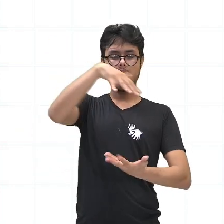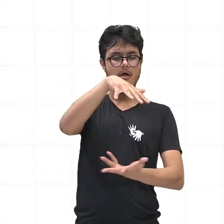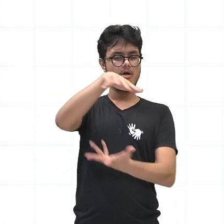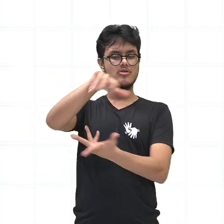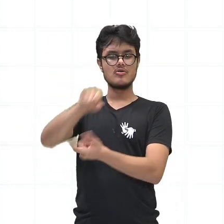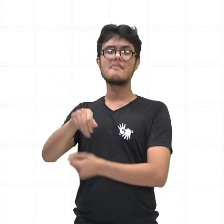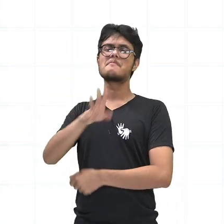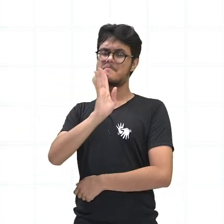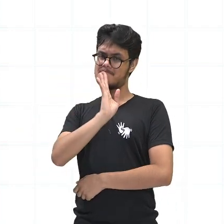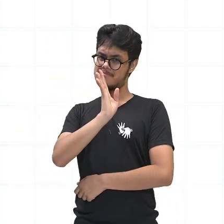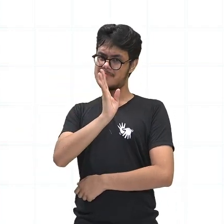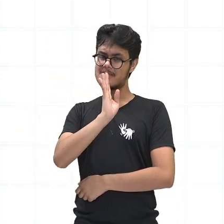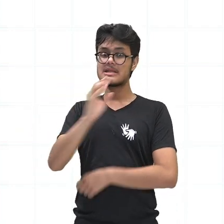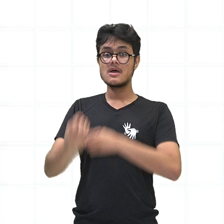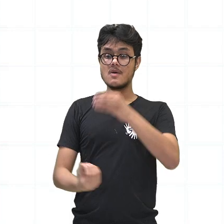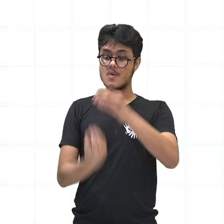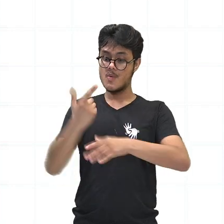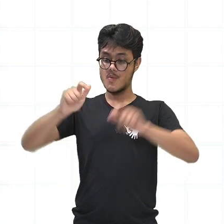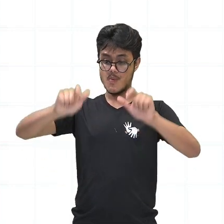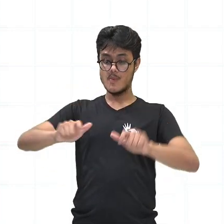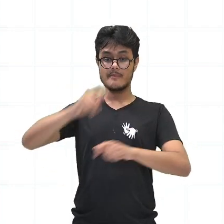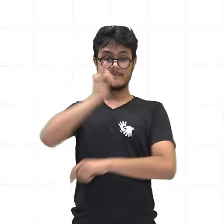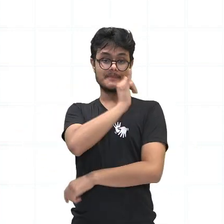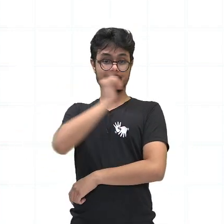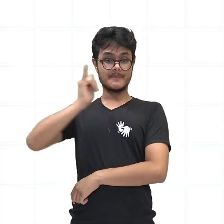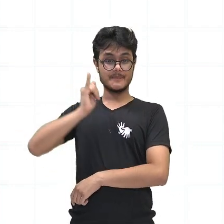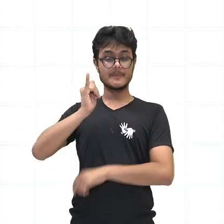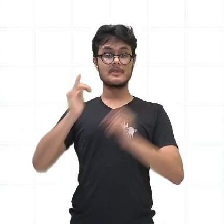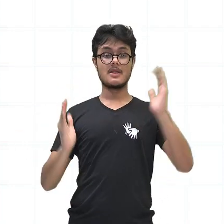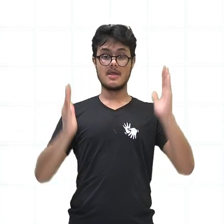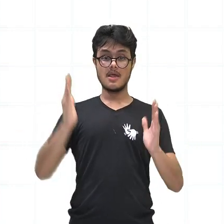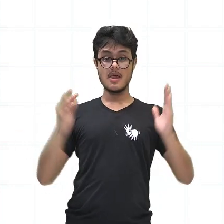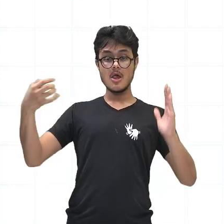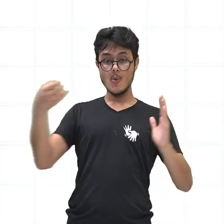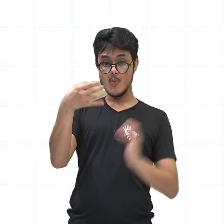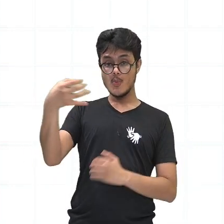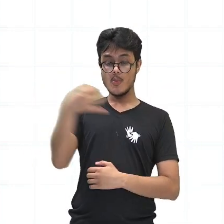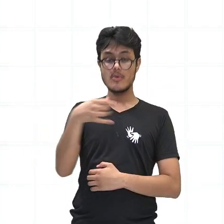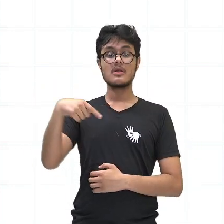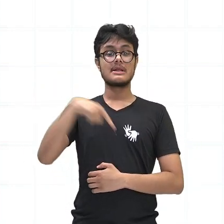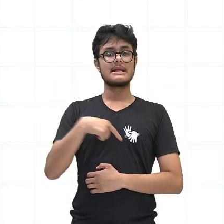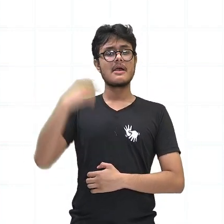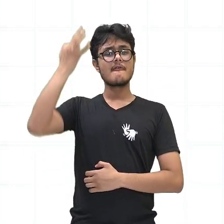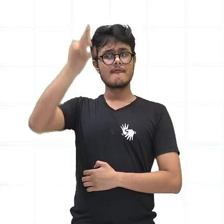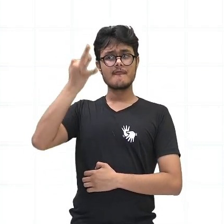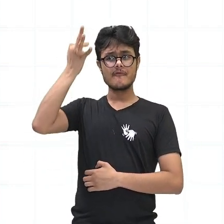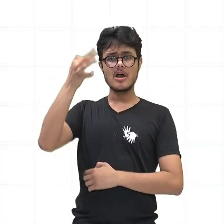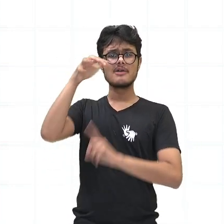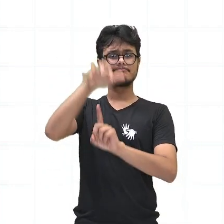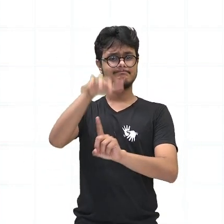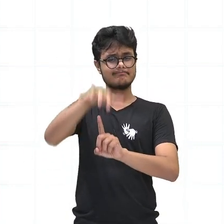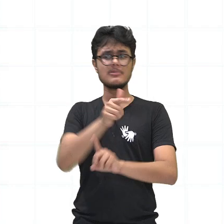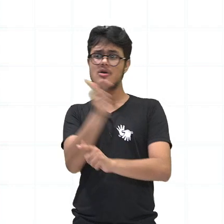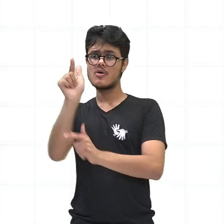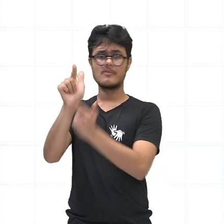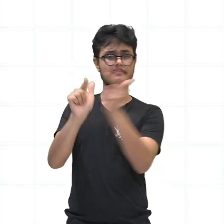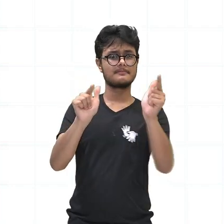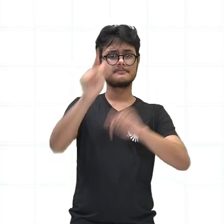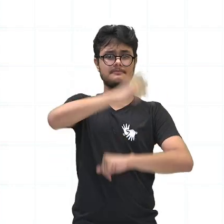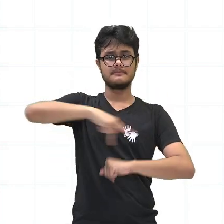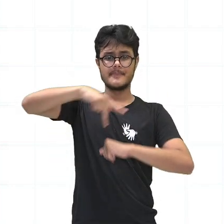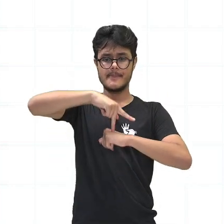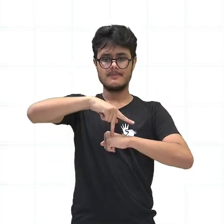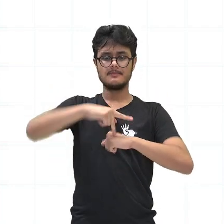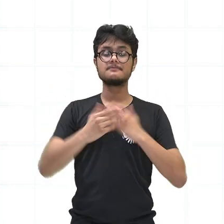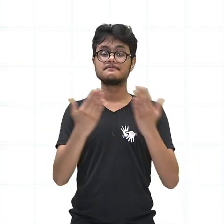internacionalmente, originado na Itália, renascentista e desenvolvido posteriormente na França e na Rússia. O balé clássico